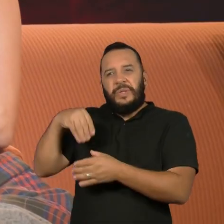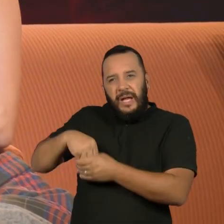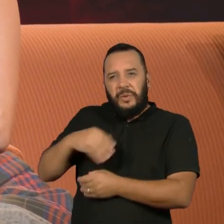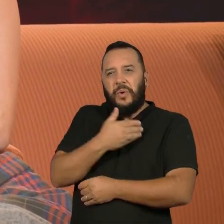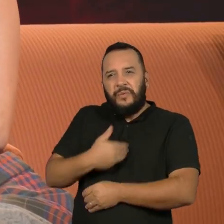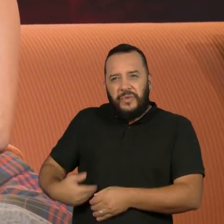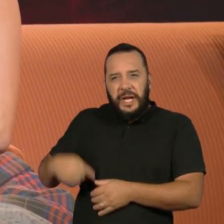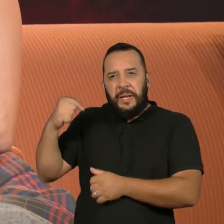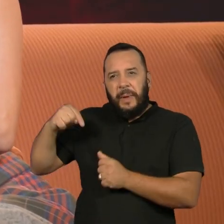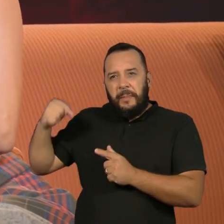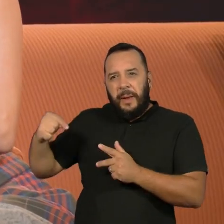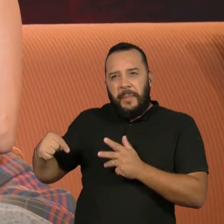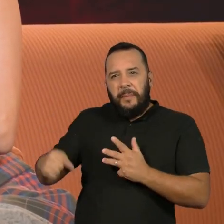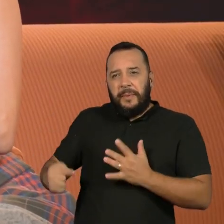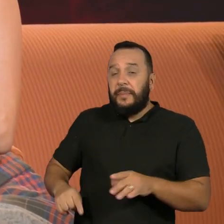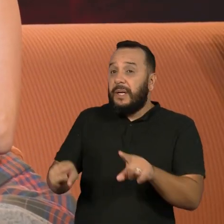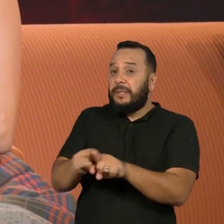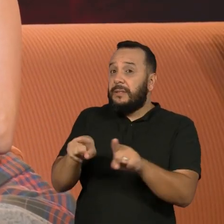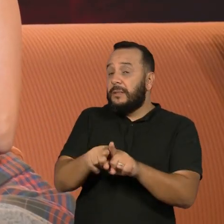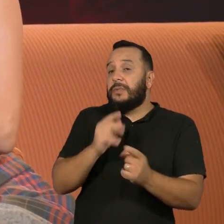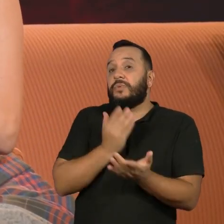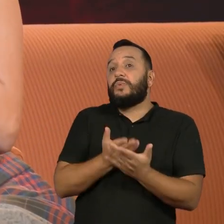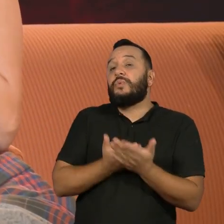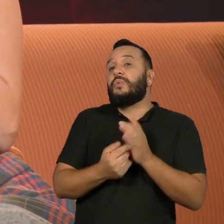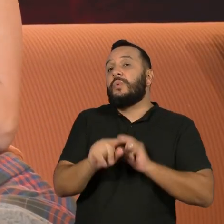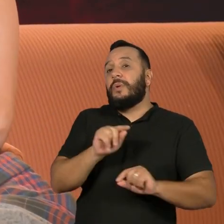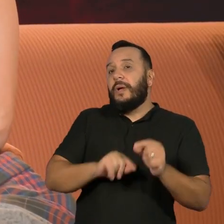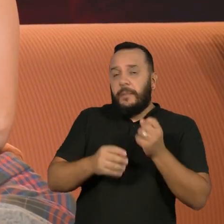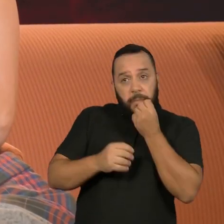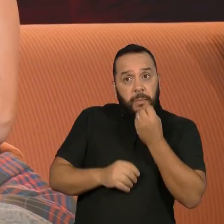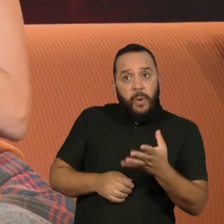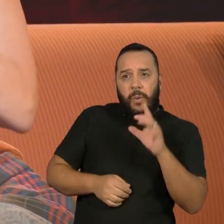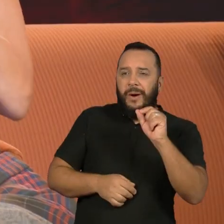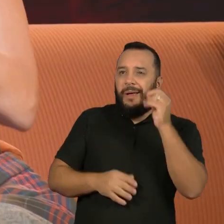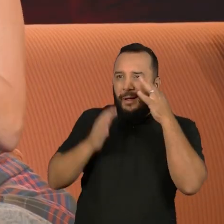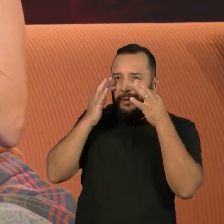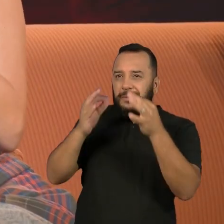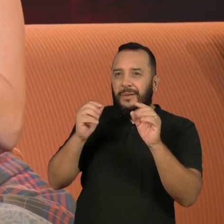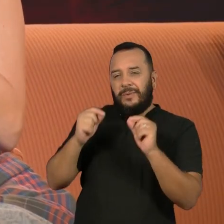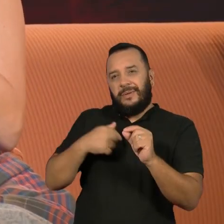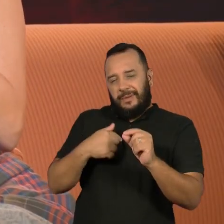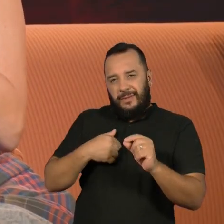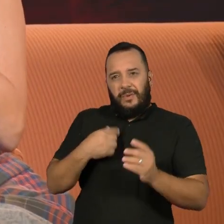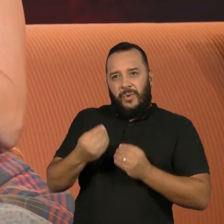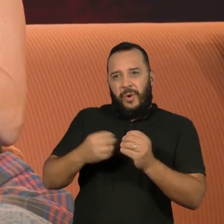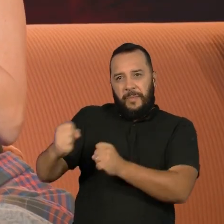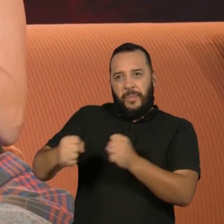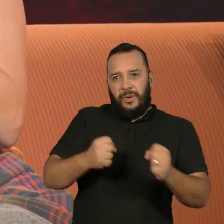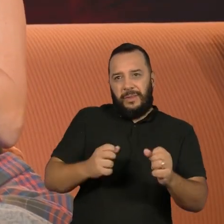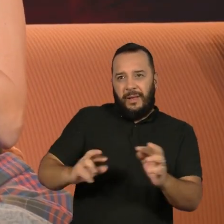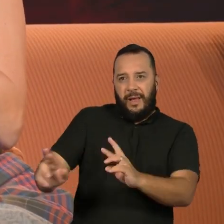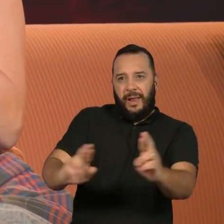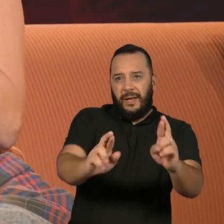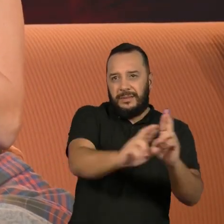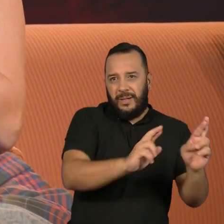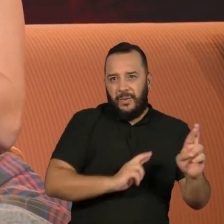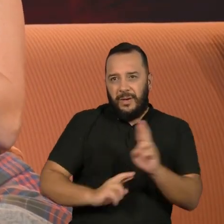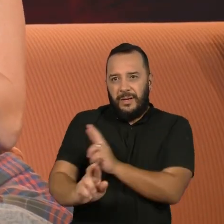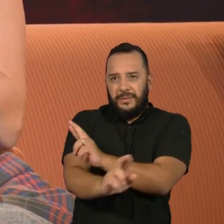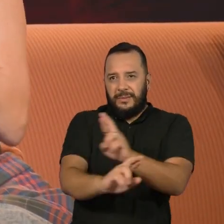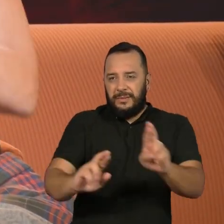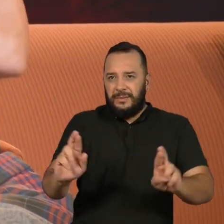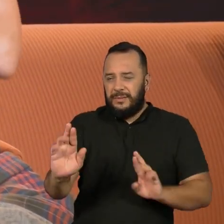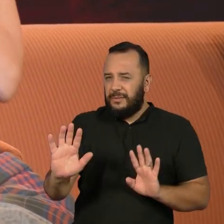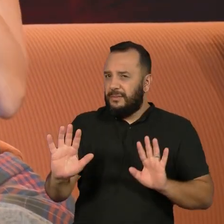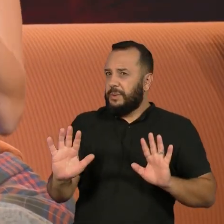isso. Mas a gente também estuda uma coisa que é muito boa de prestar atenção, que são as relações de poder, né? E aí a gente começa a